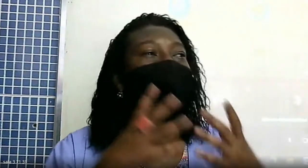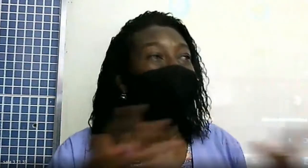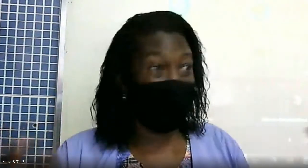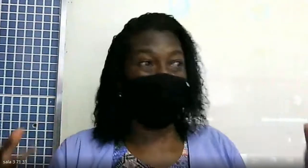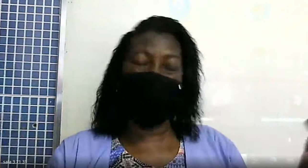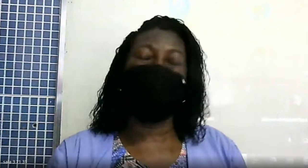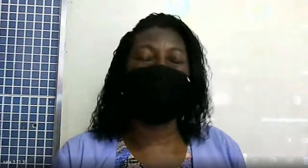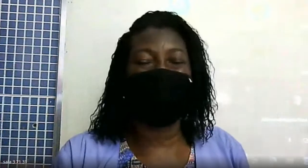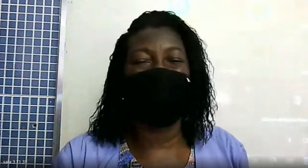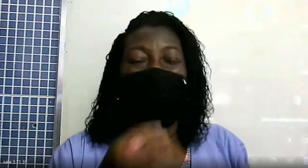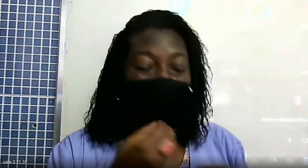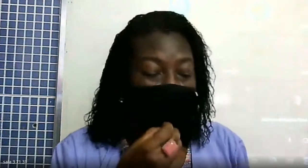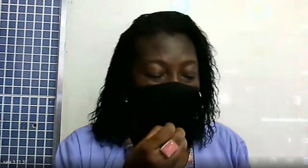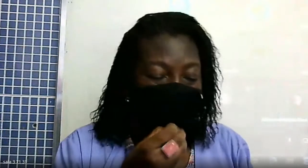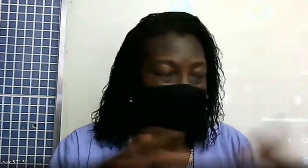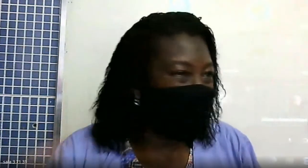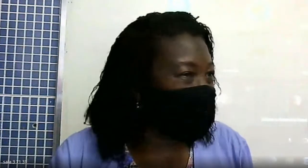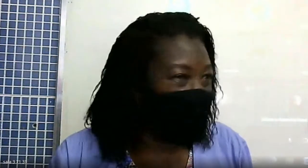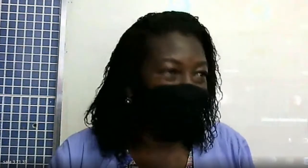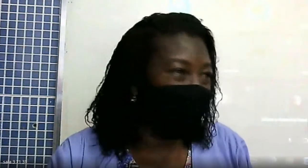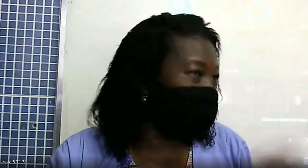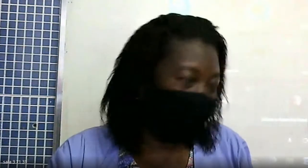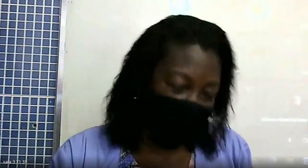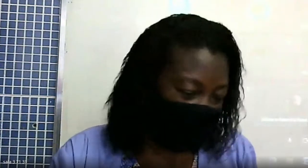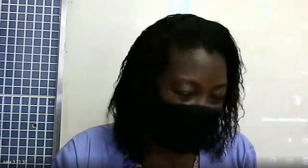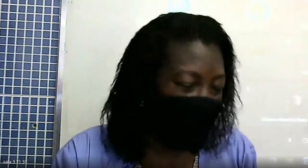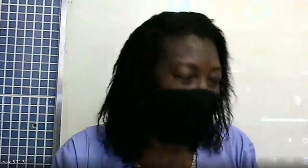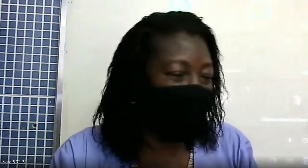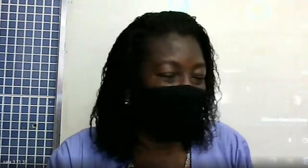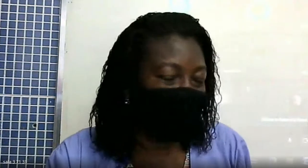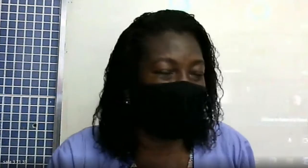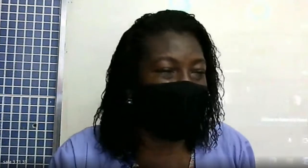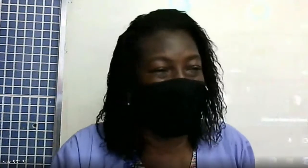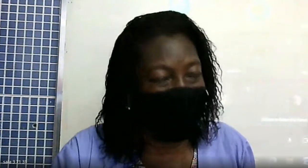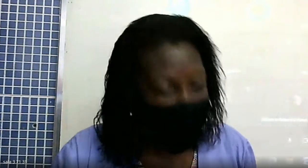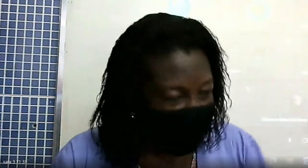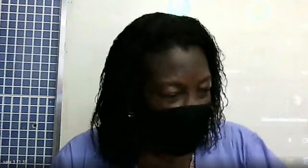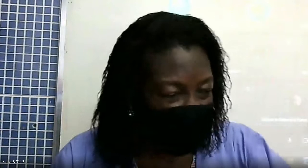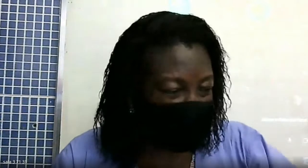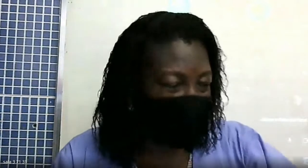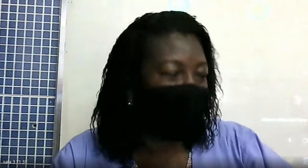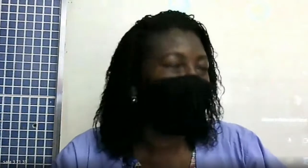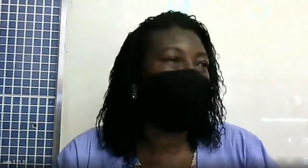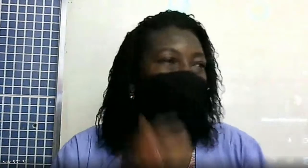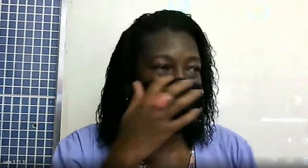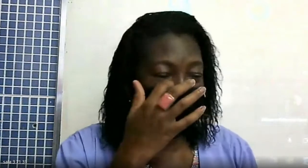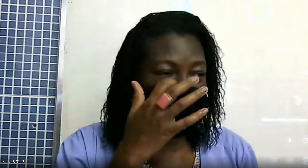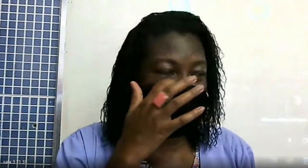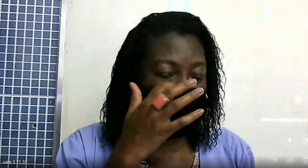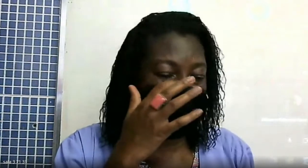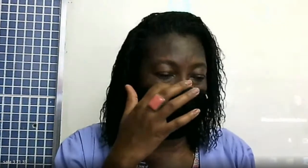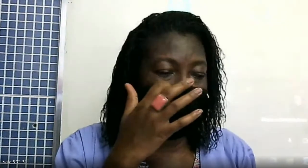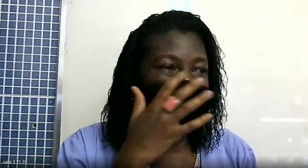Vai querer, representando, vai querer ver boletim, vai querer ver tudo, né? E aí não vai dar certo. Então, quando